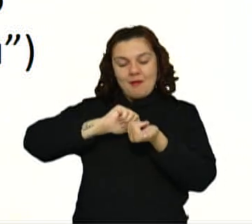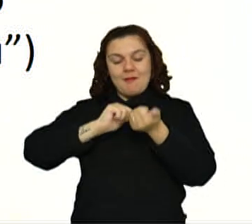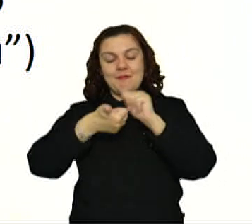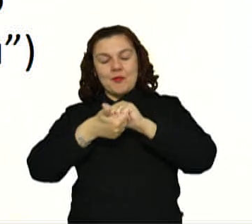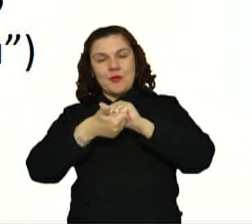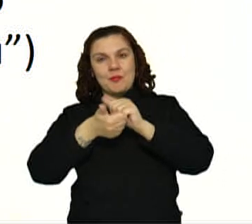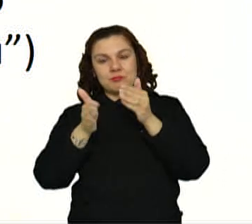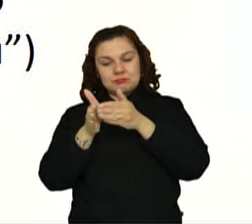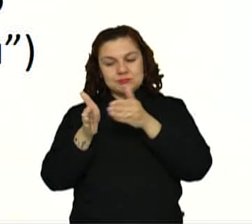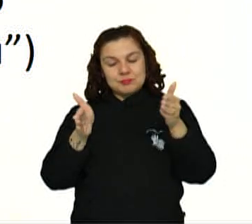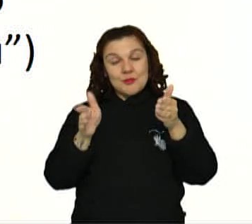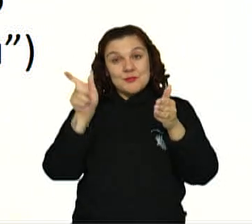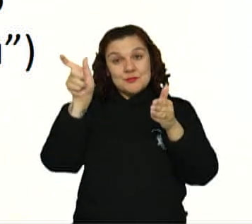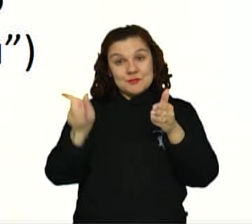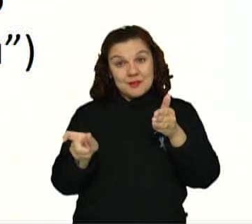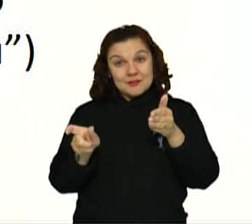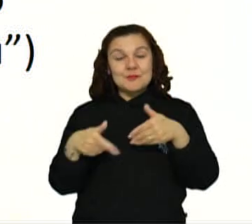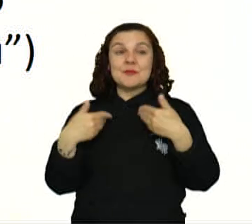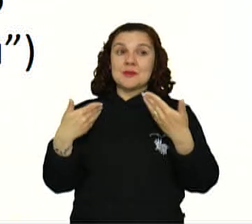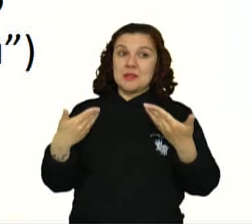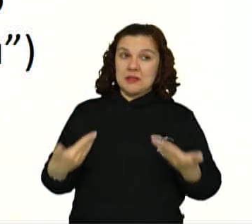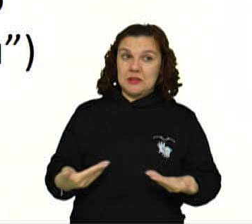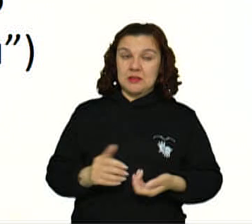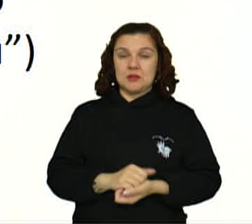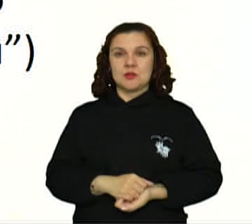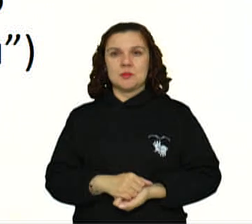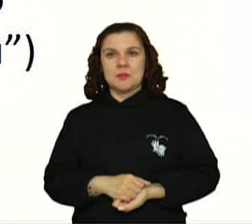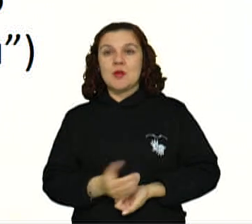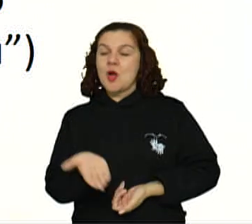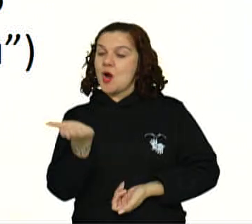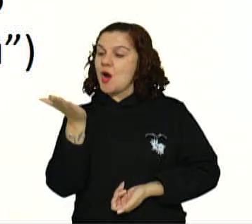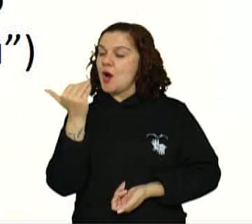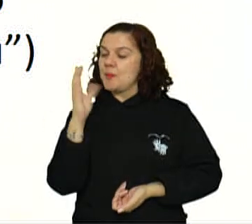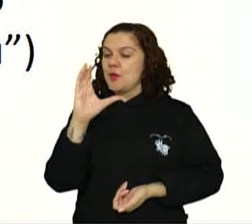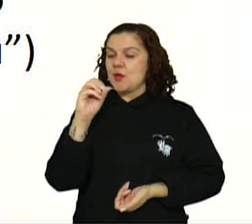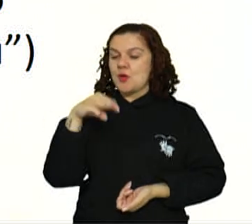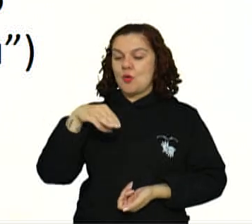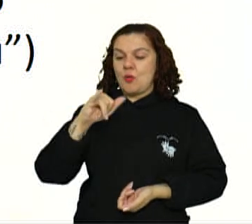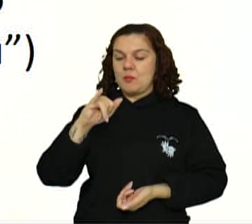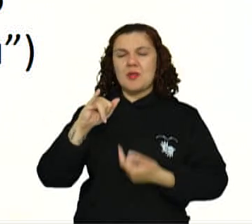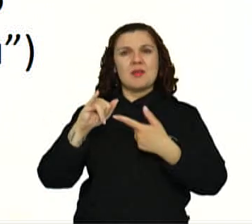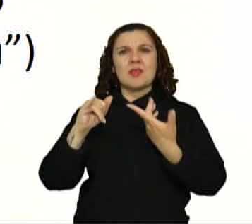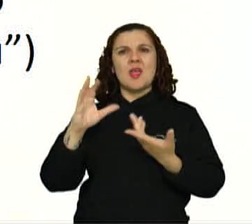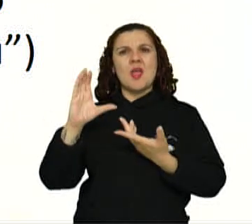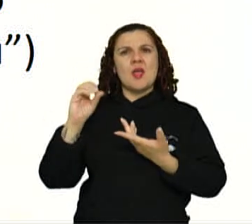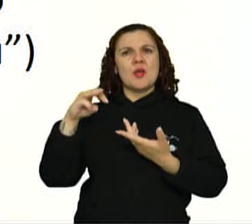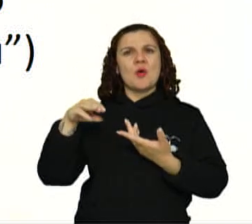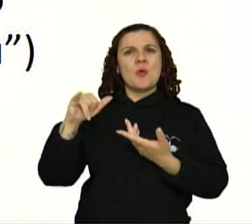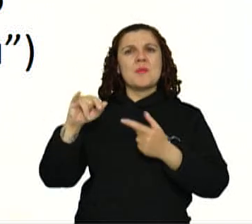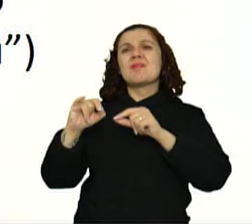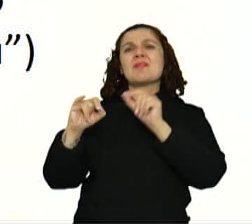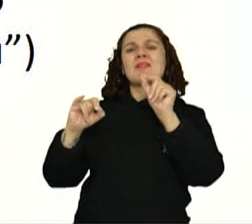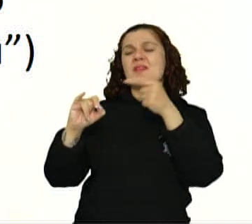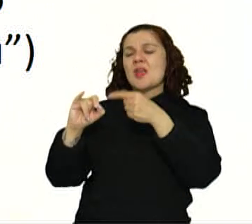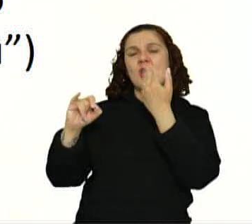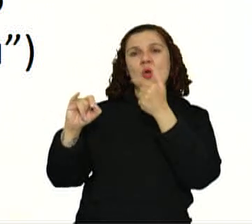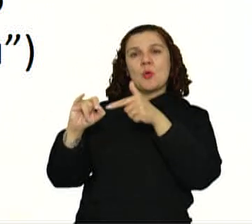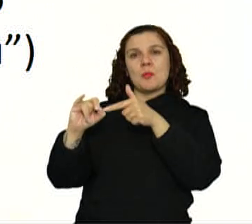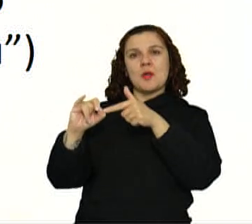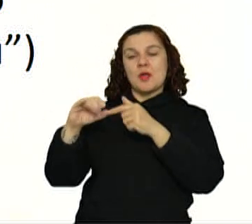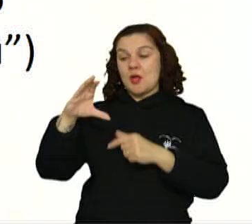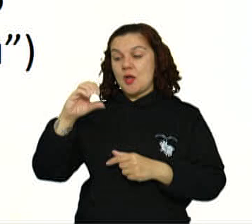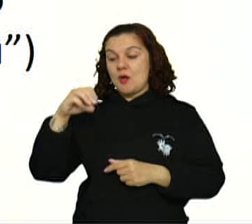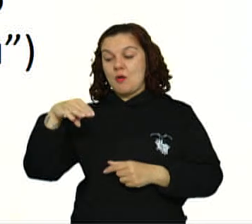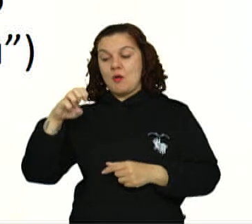flexionado conforme seu sujeito. Então, se está lá, comi, já sei, tem um sujeito ali. Comemos,